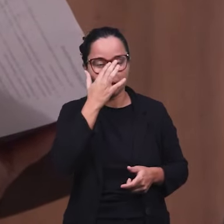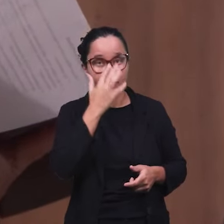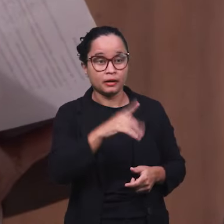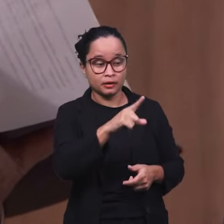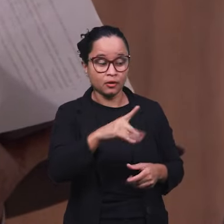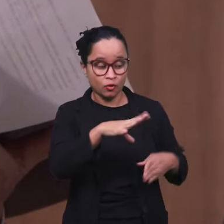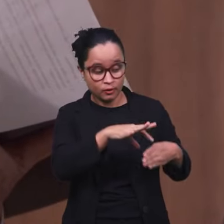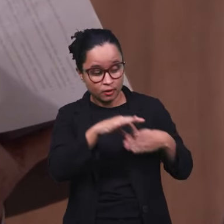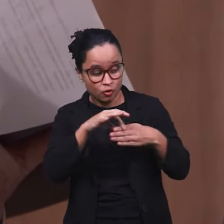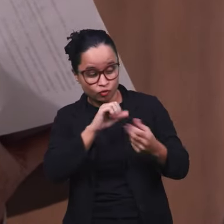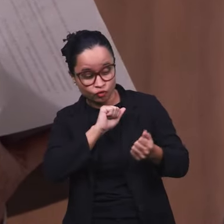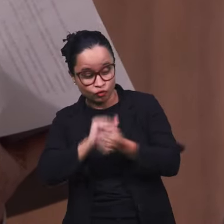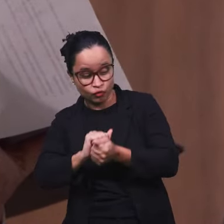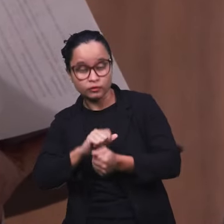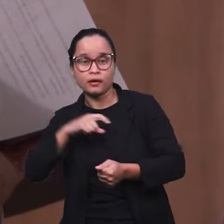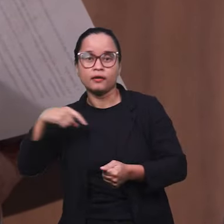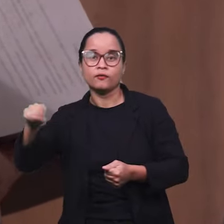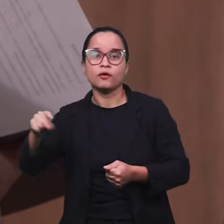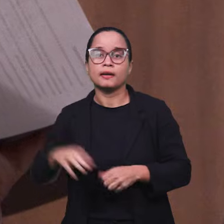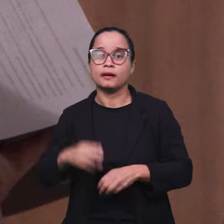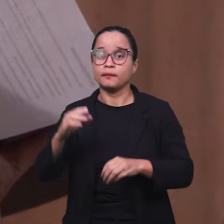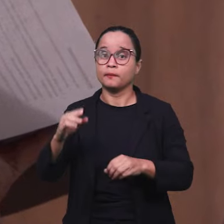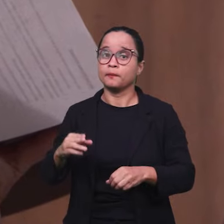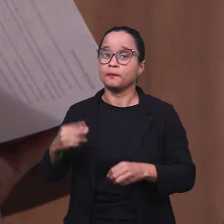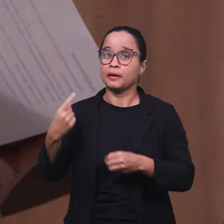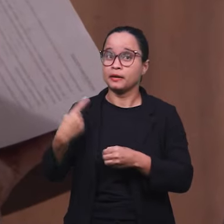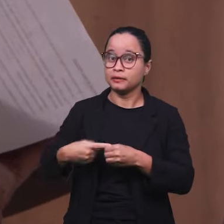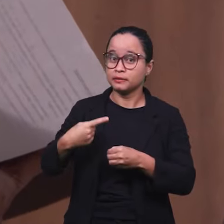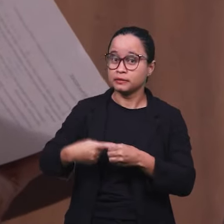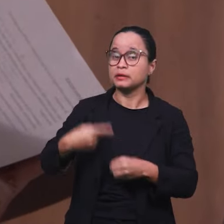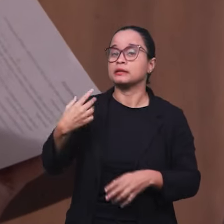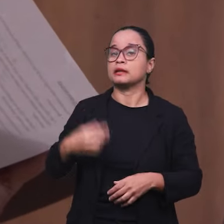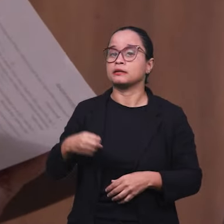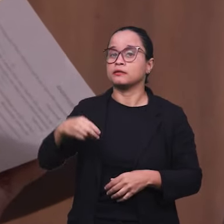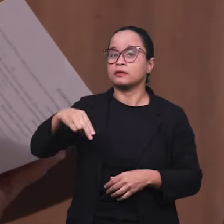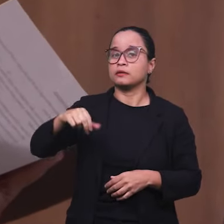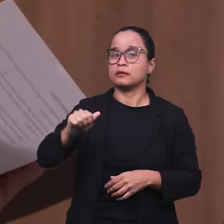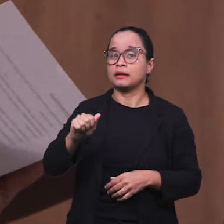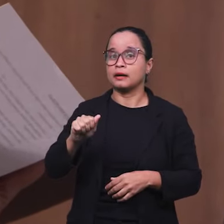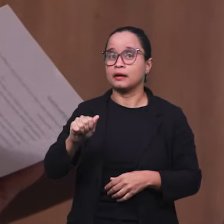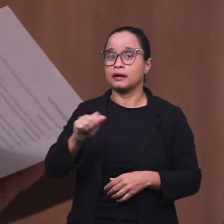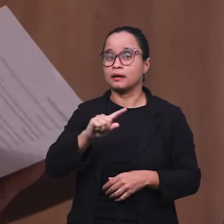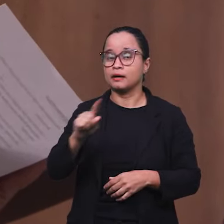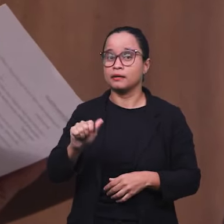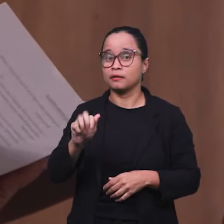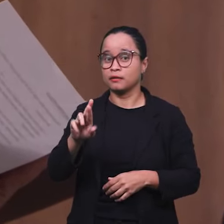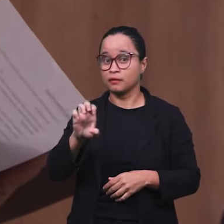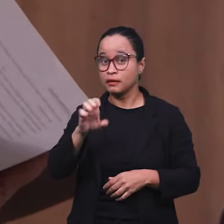dizia. E desceu com eles, e foi para Nazaré, e era-lhes sujeito.